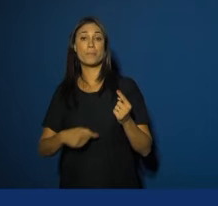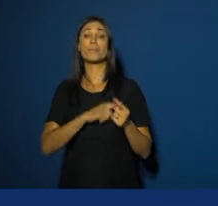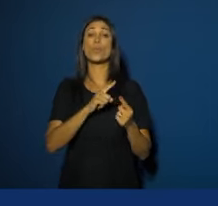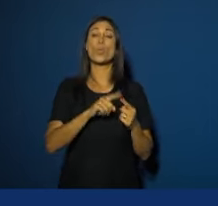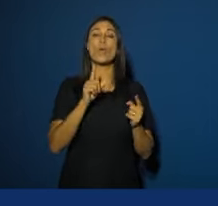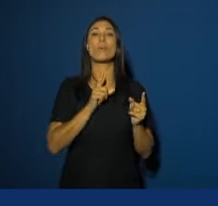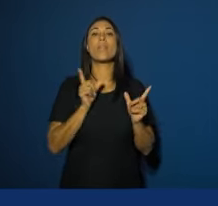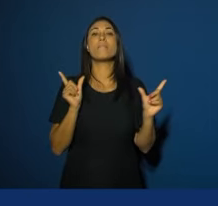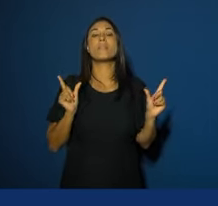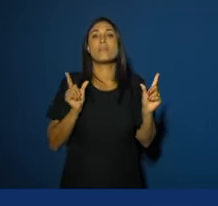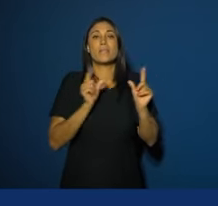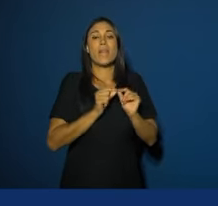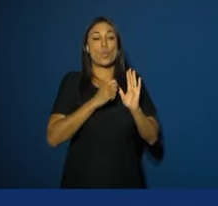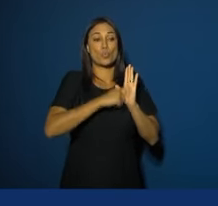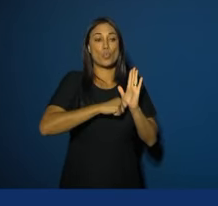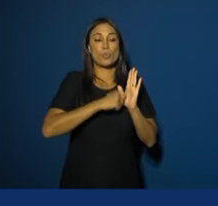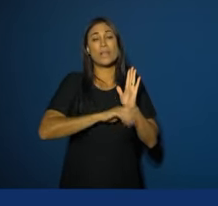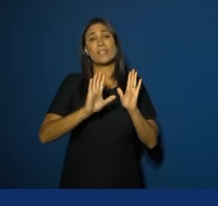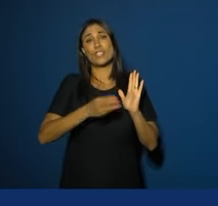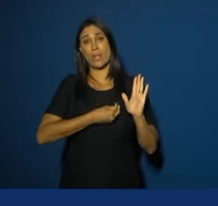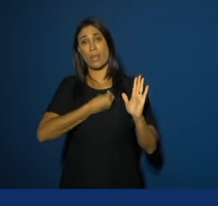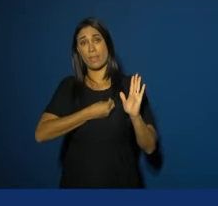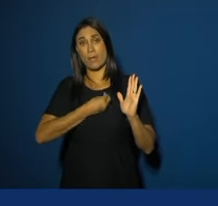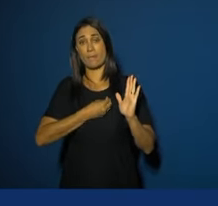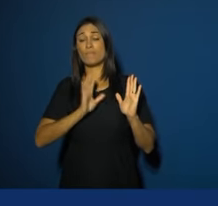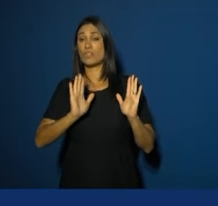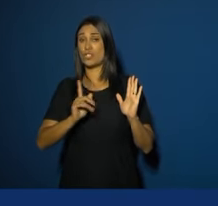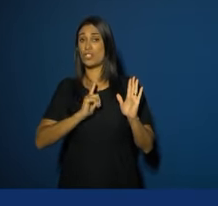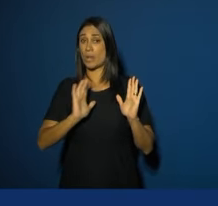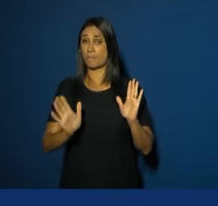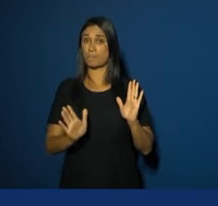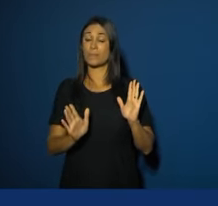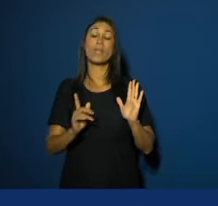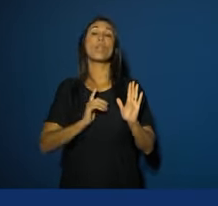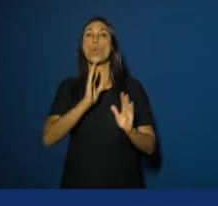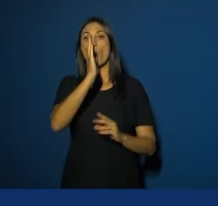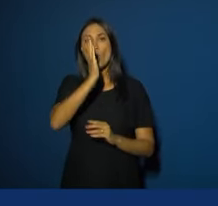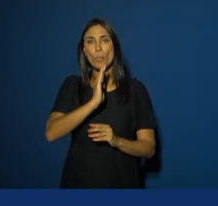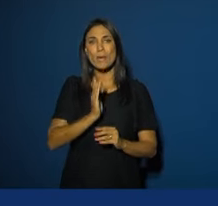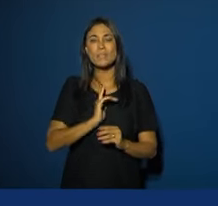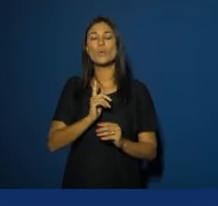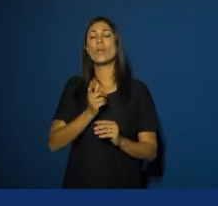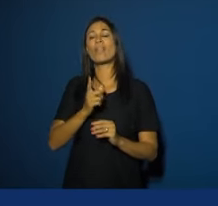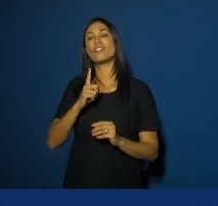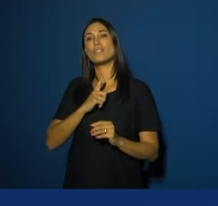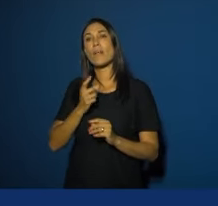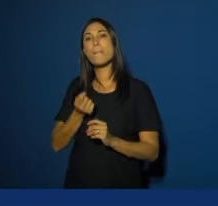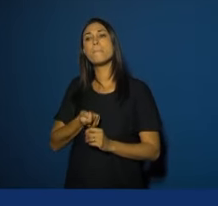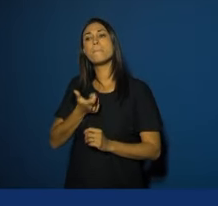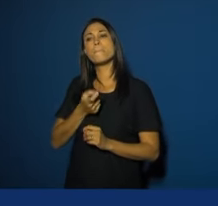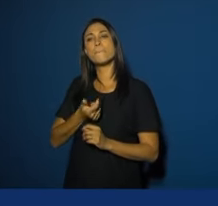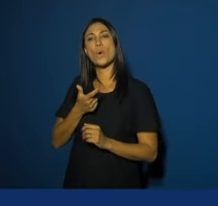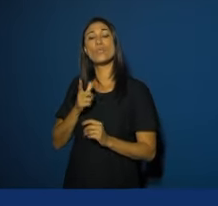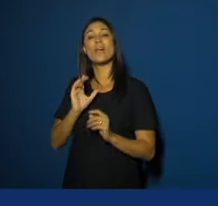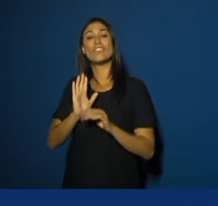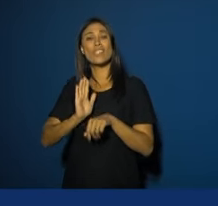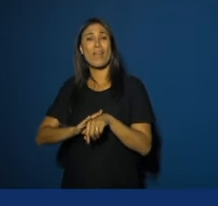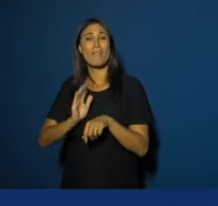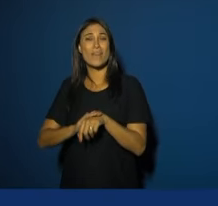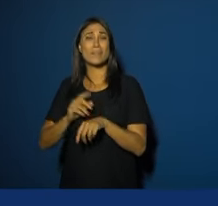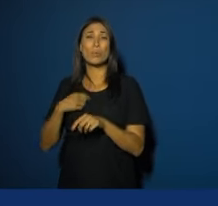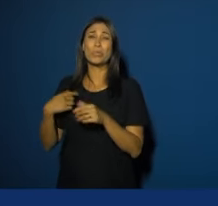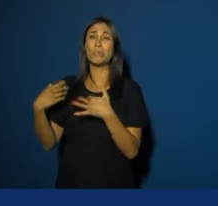otimizar os contratos existentes o Brasil além de fazer pouca concessão fez muita concessão